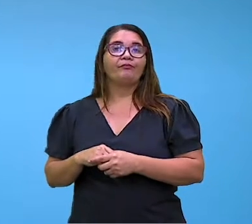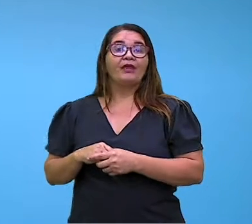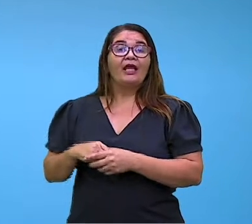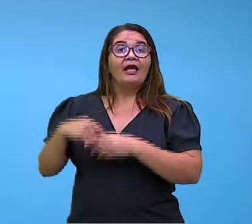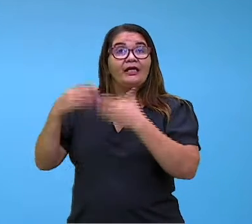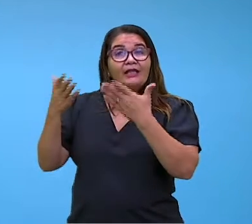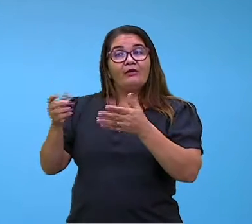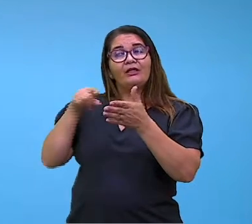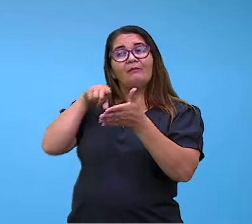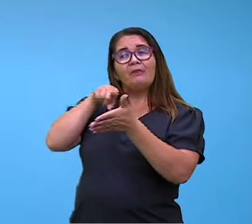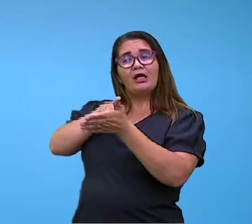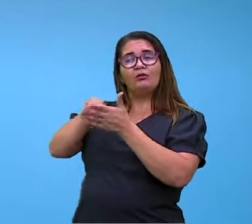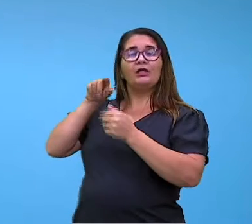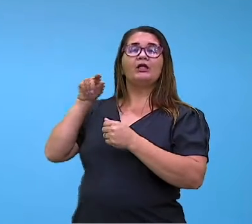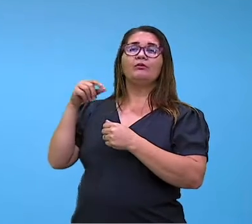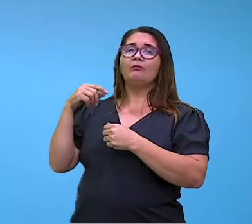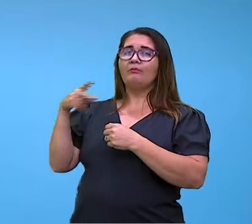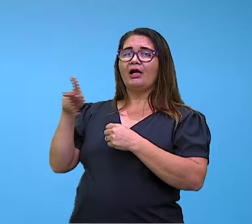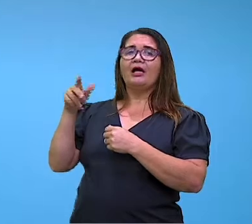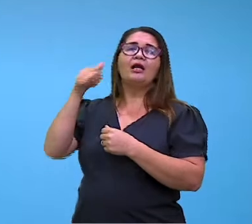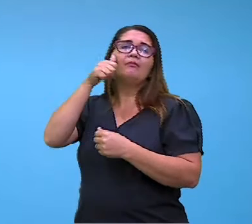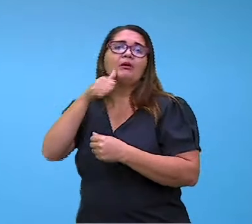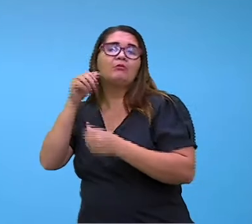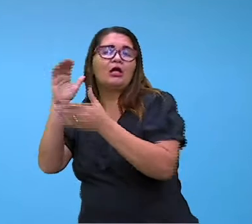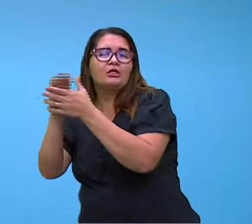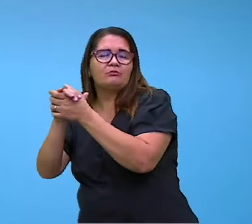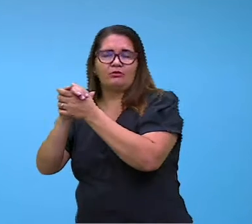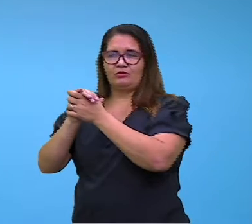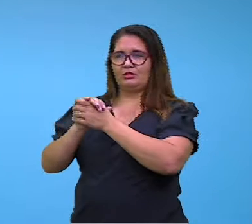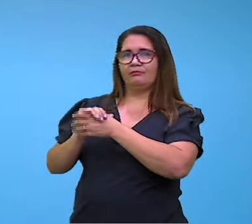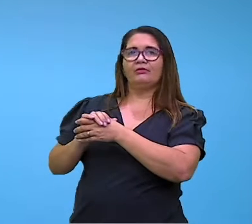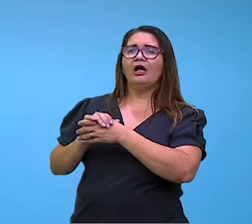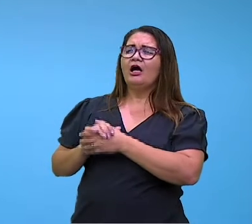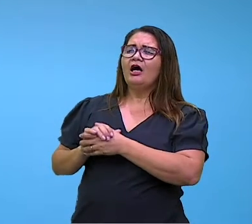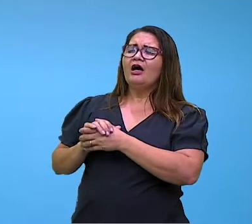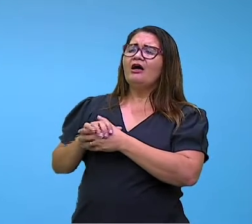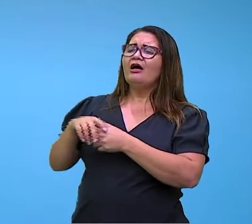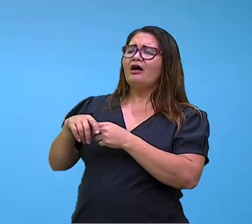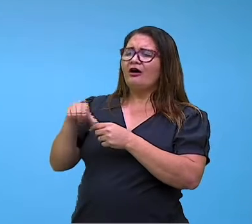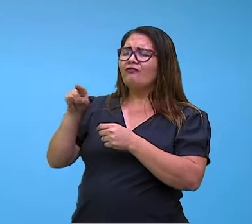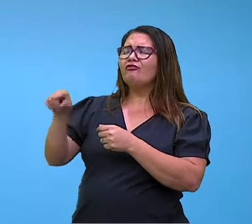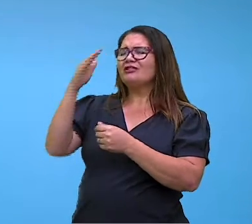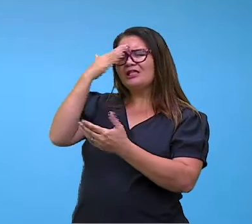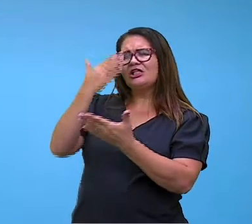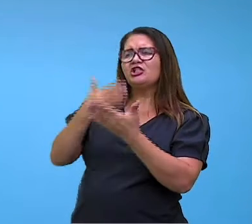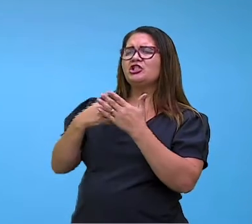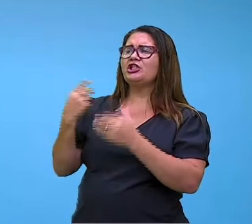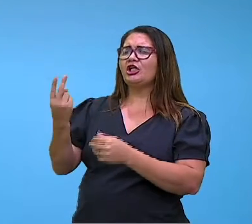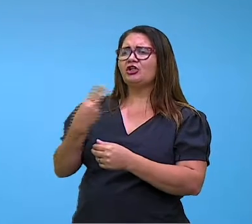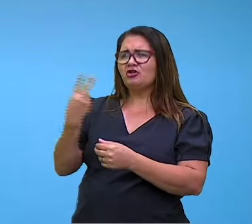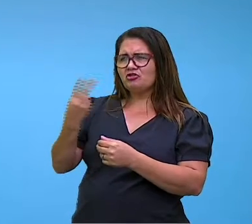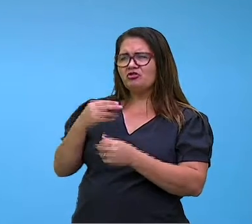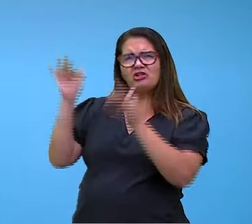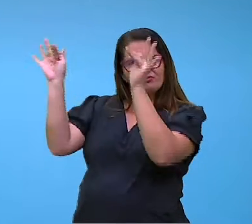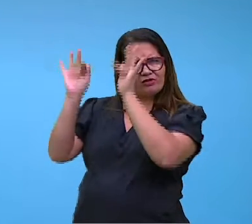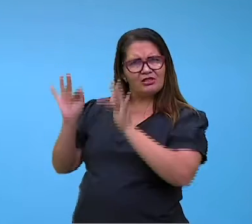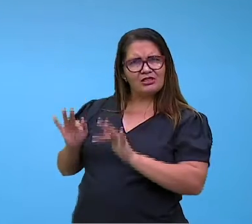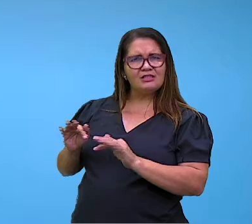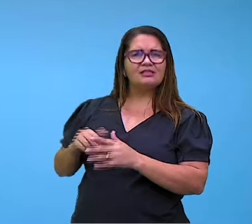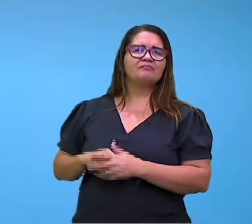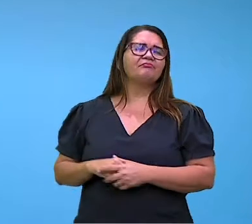esposa, você poderia dizer se a gente é feliz? Aí ela responde, of